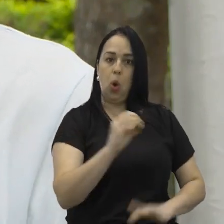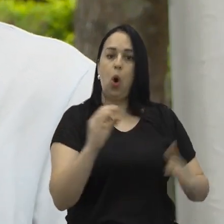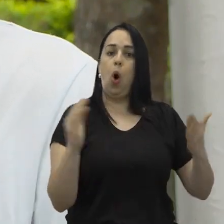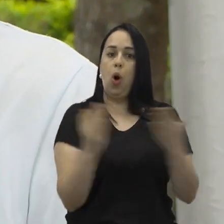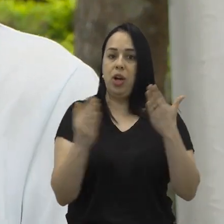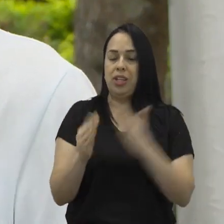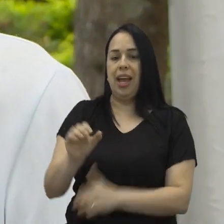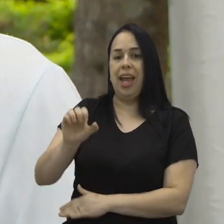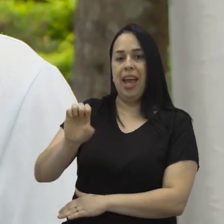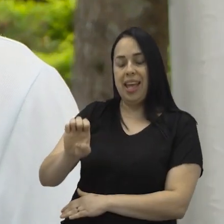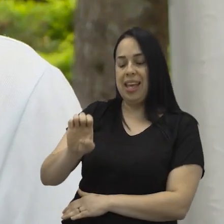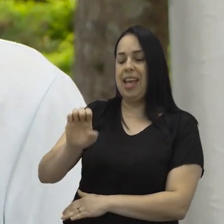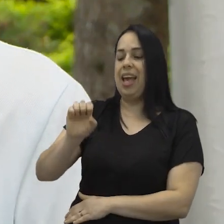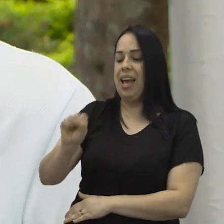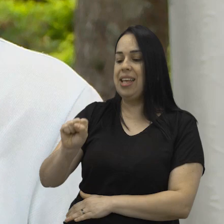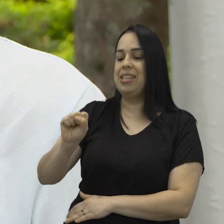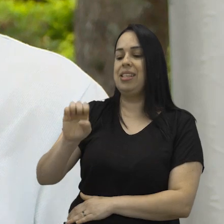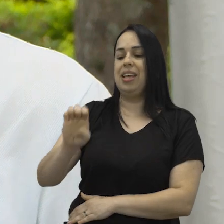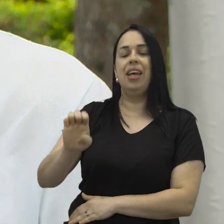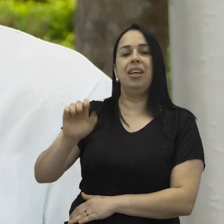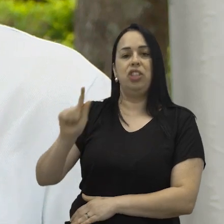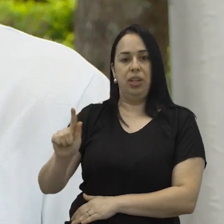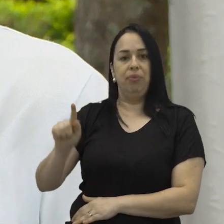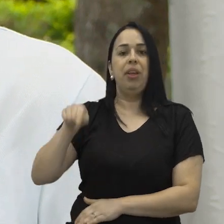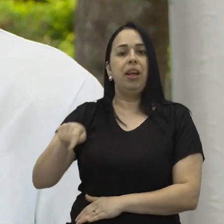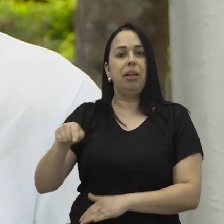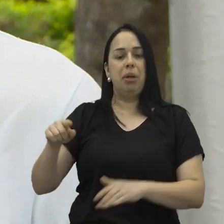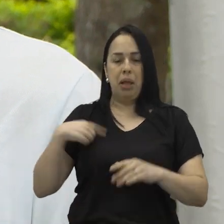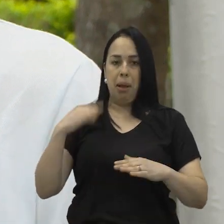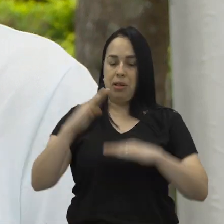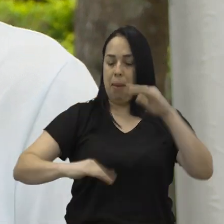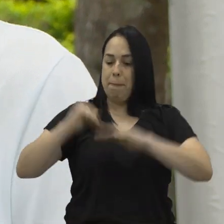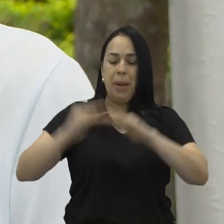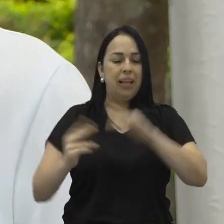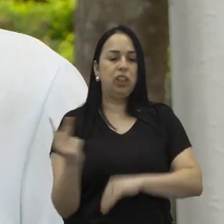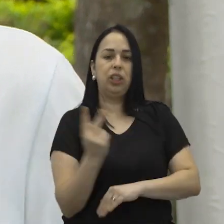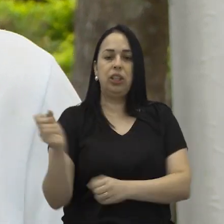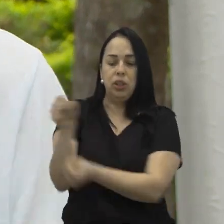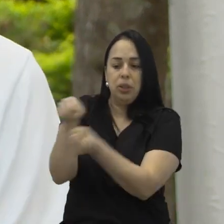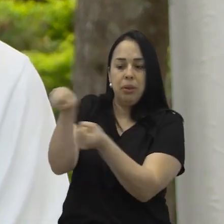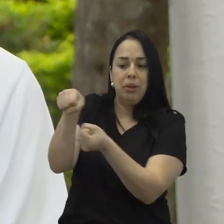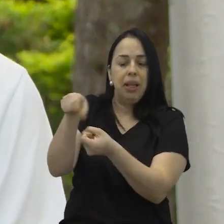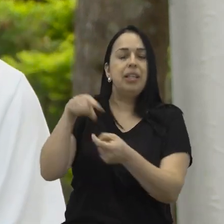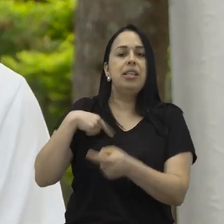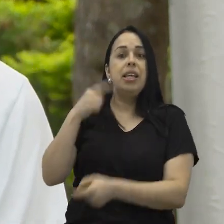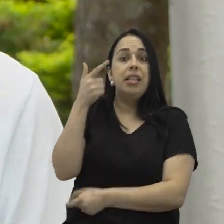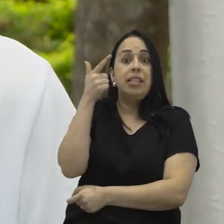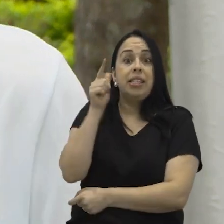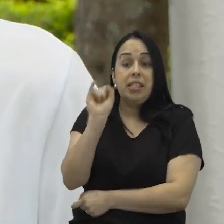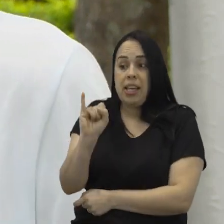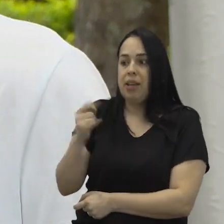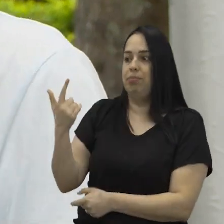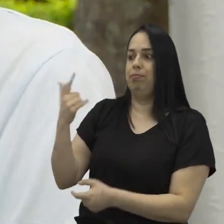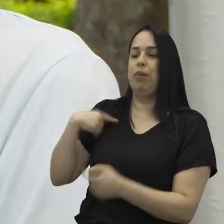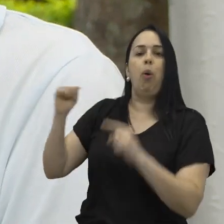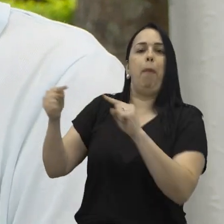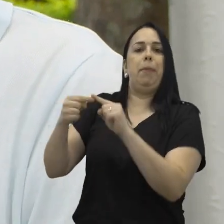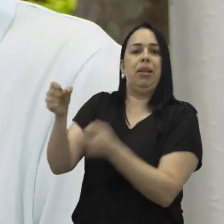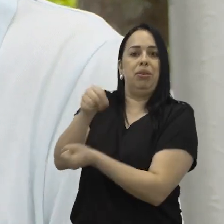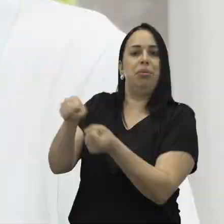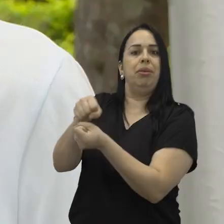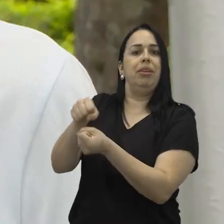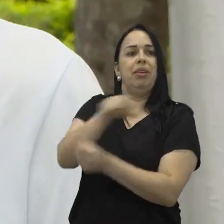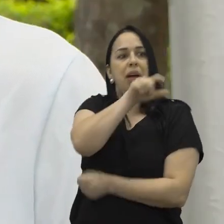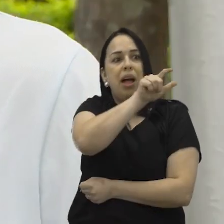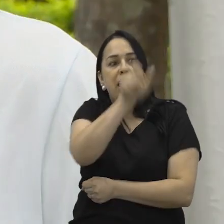tornar uma questão obrigatória que vai significar acesso a mercado se você tem as práticas você consegue vender para cliente se você não tem você não cons